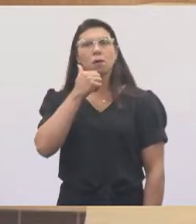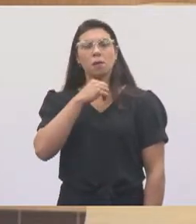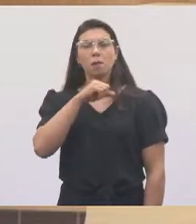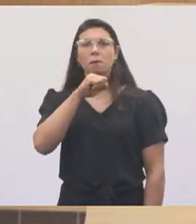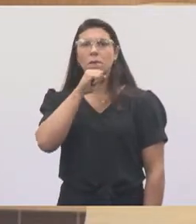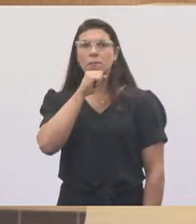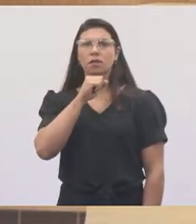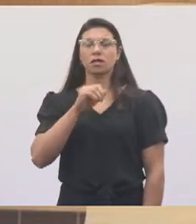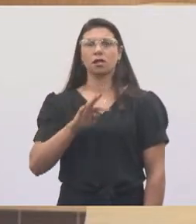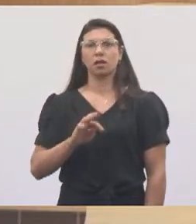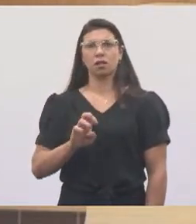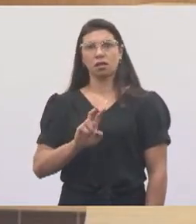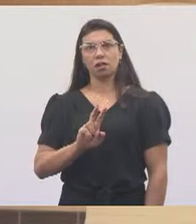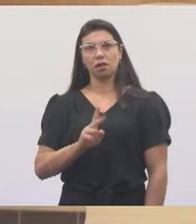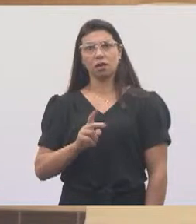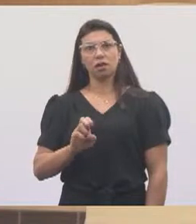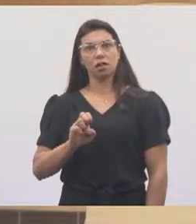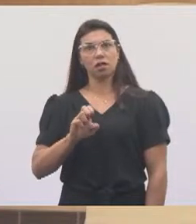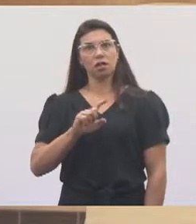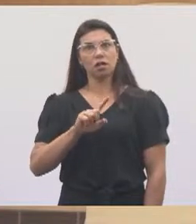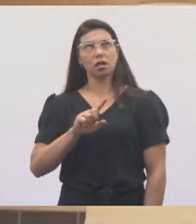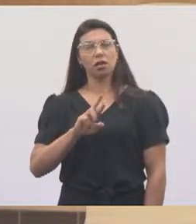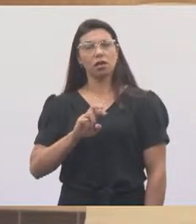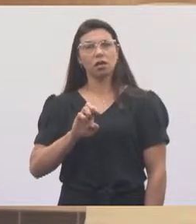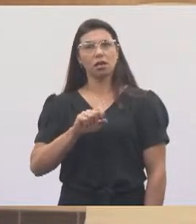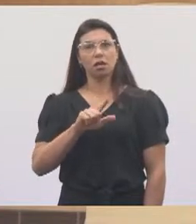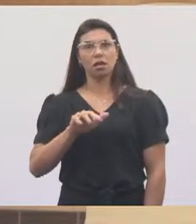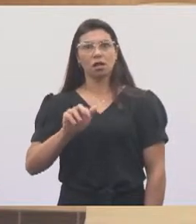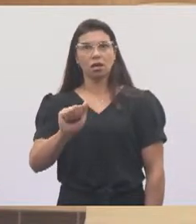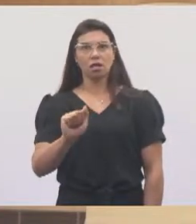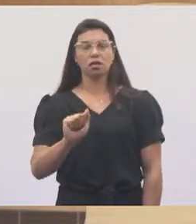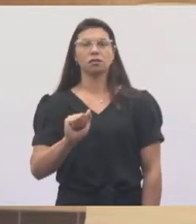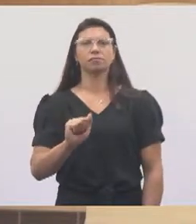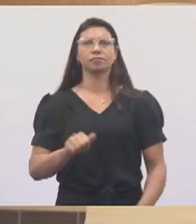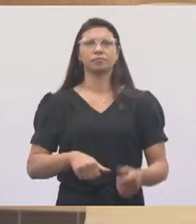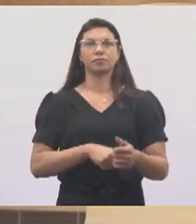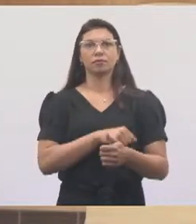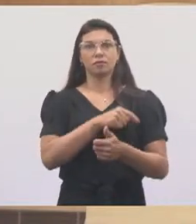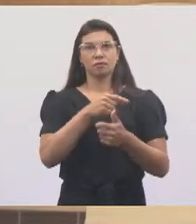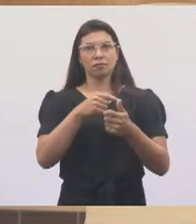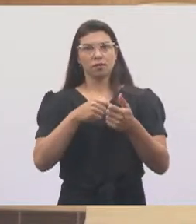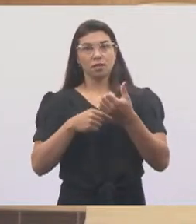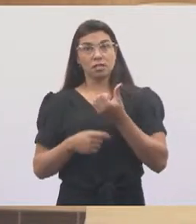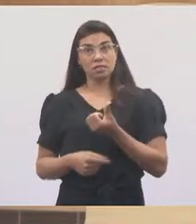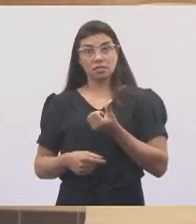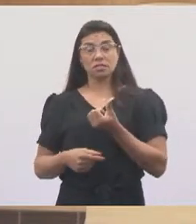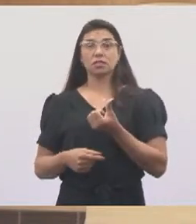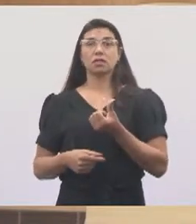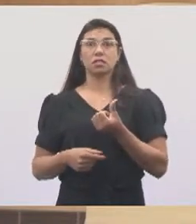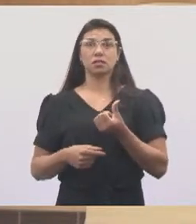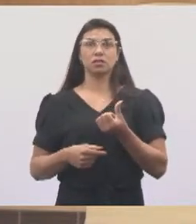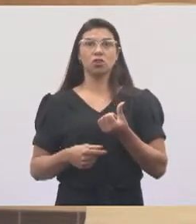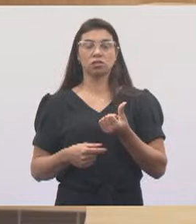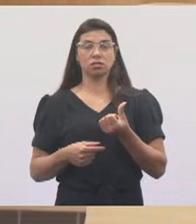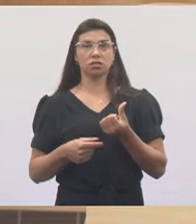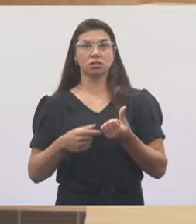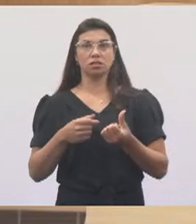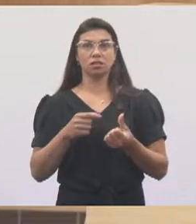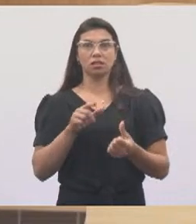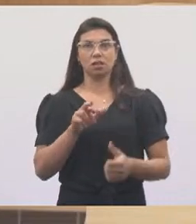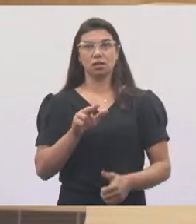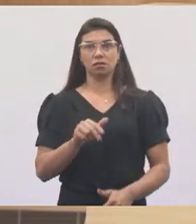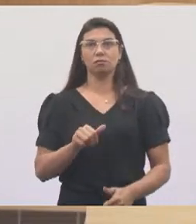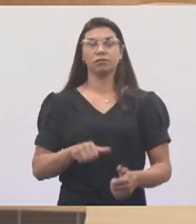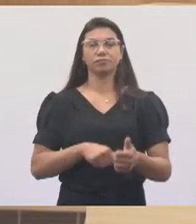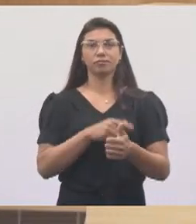Pinto, do Lar. Tem 6 irmãos: Carlos Prado Pinto, delegado em Pinda, Marco Aurélio Prado